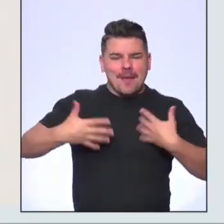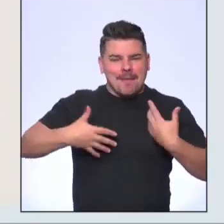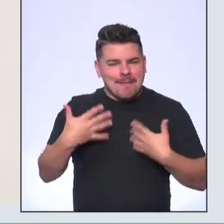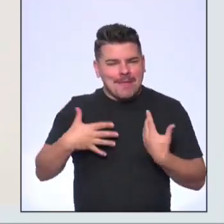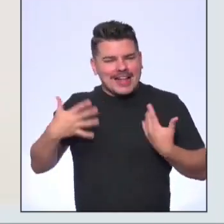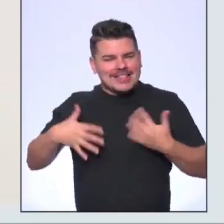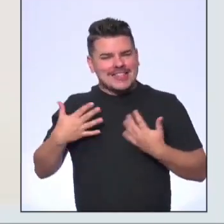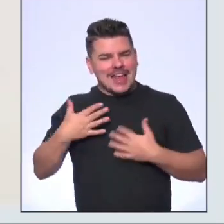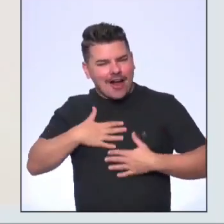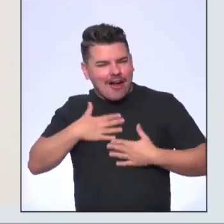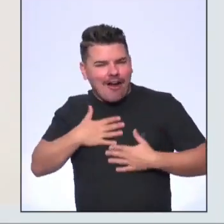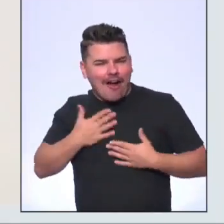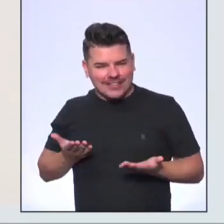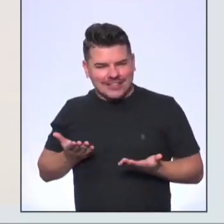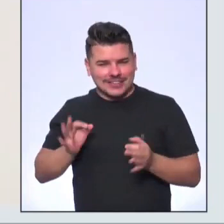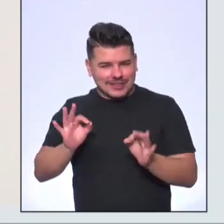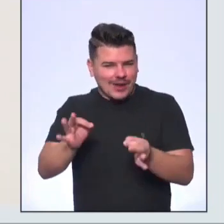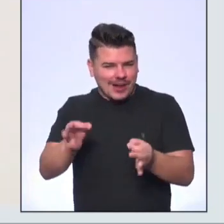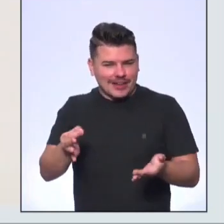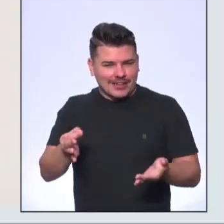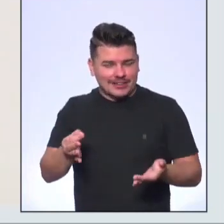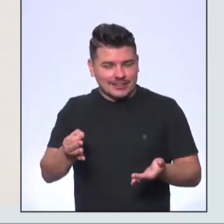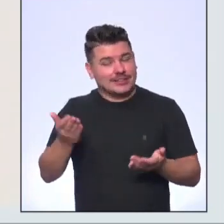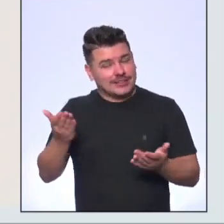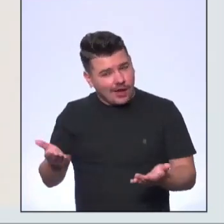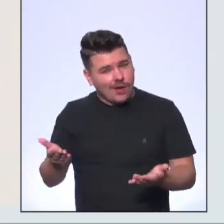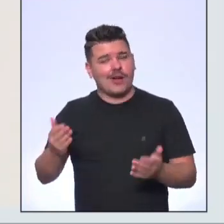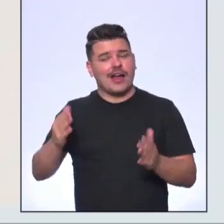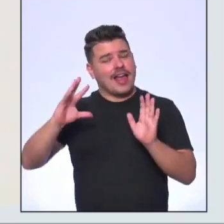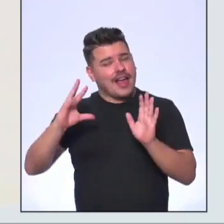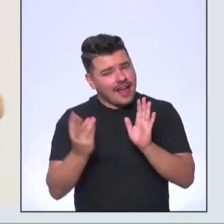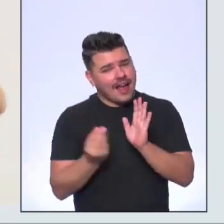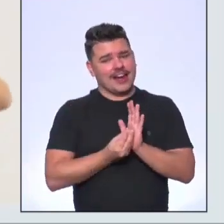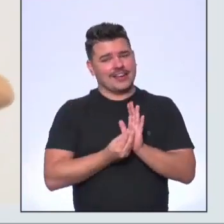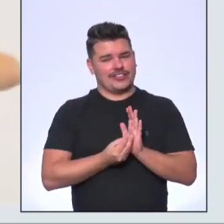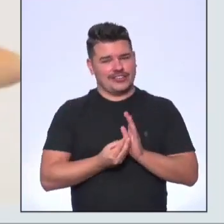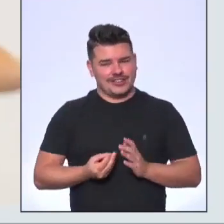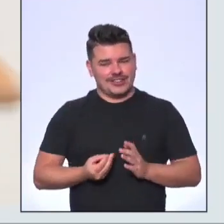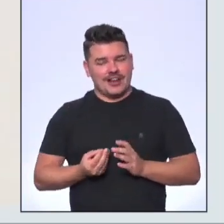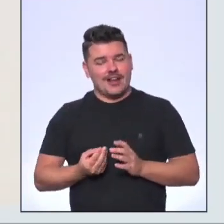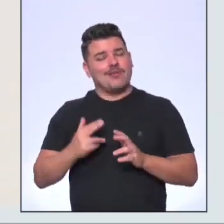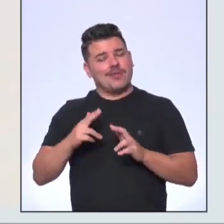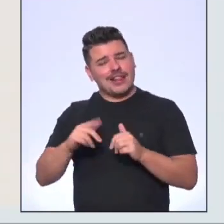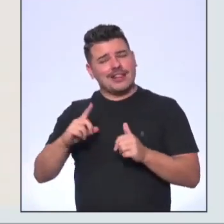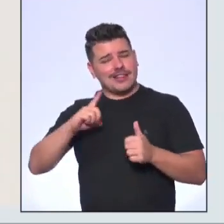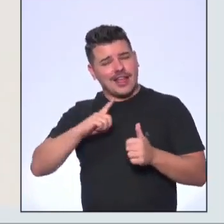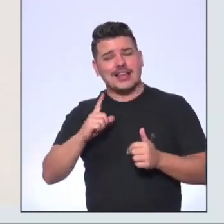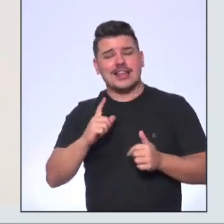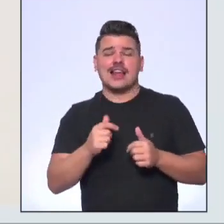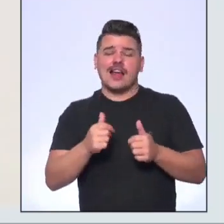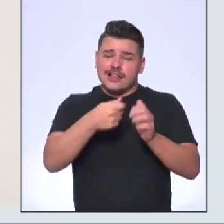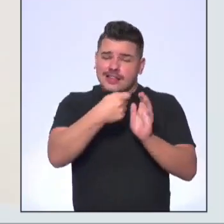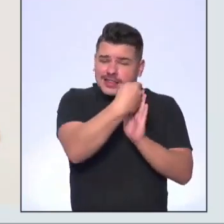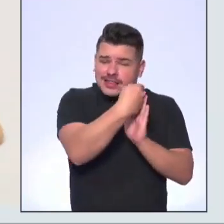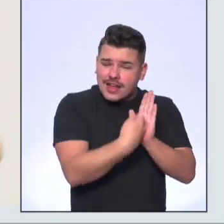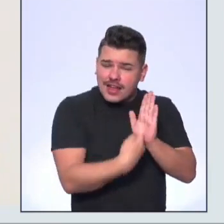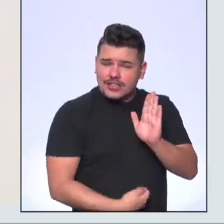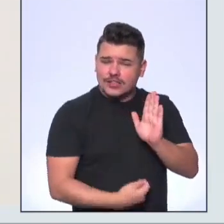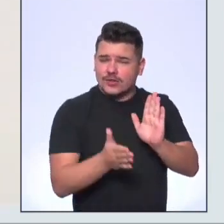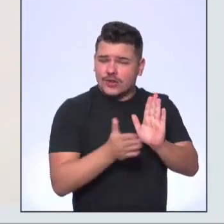porque é gostoso de ver aquilo, tá? Assim também existem textos que